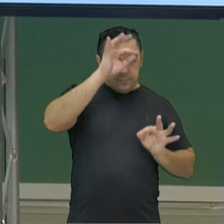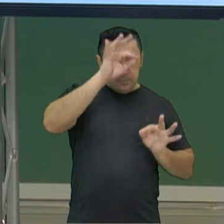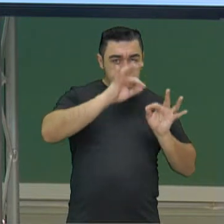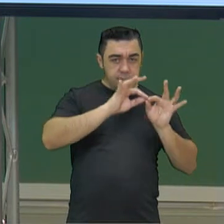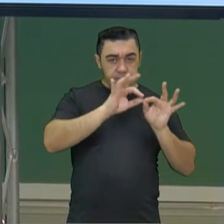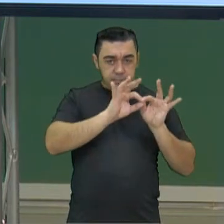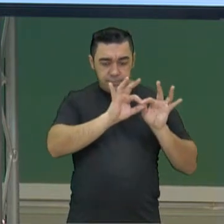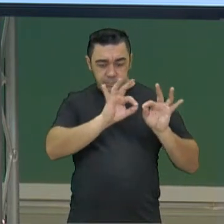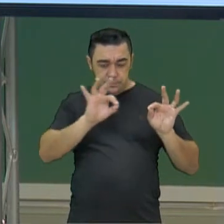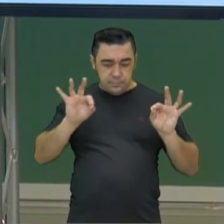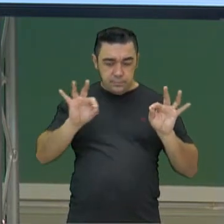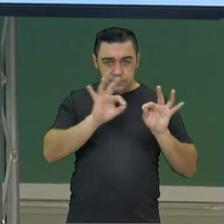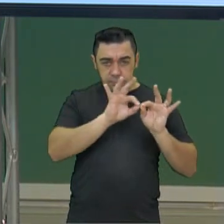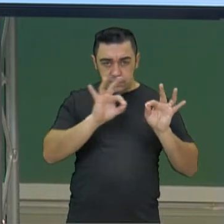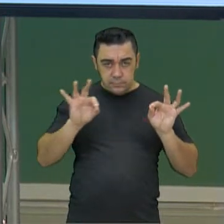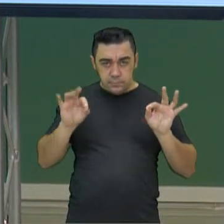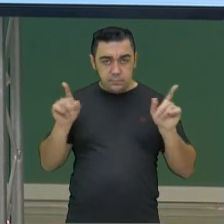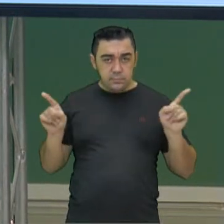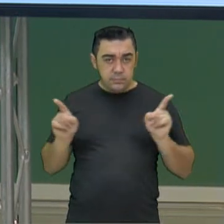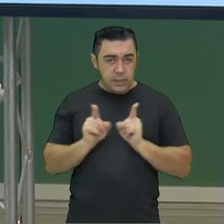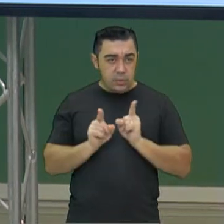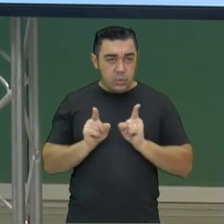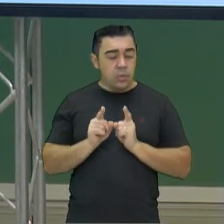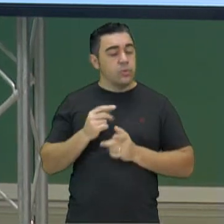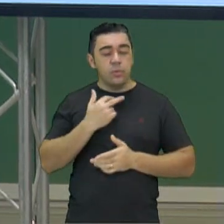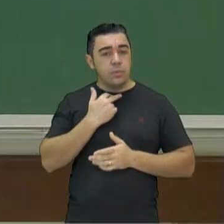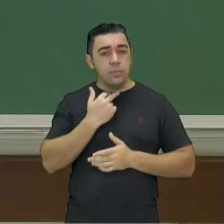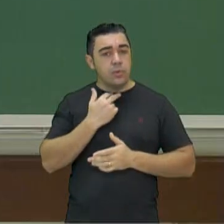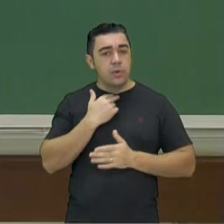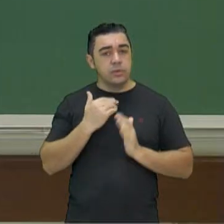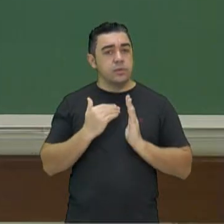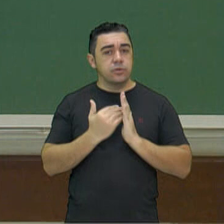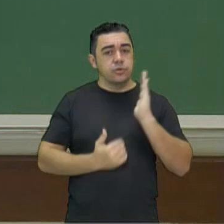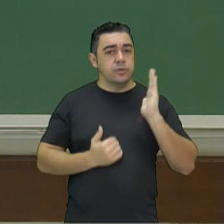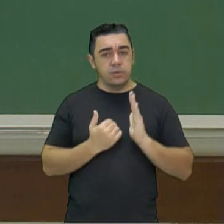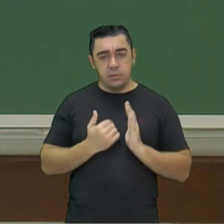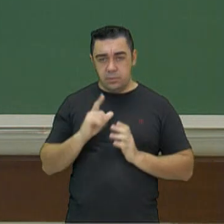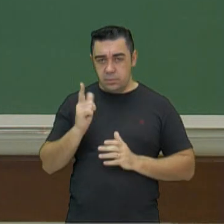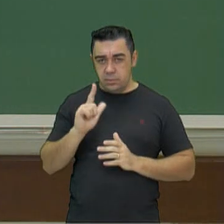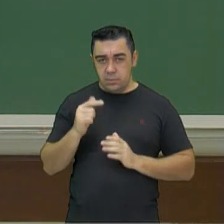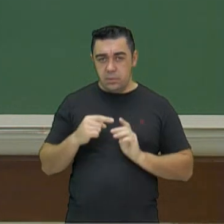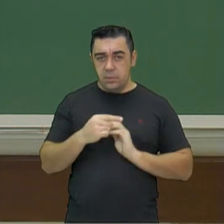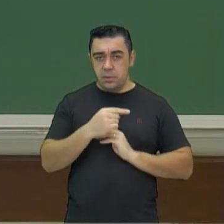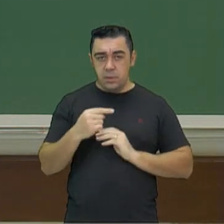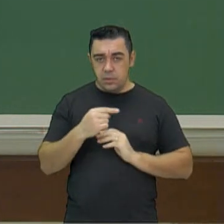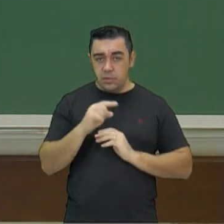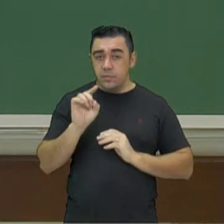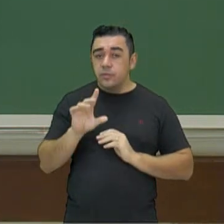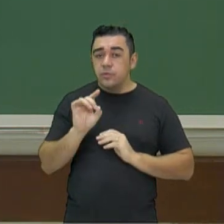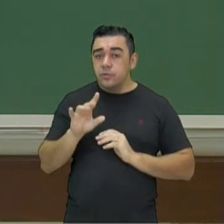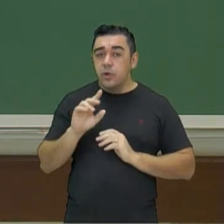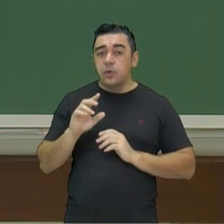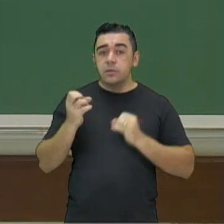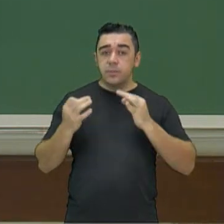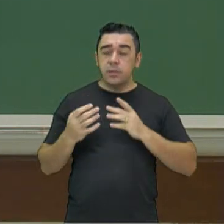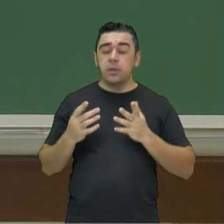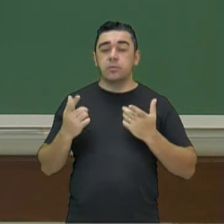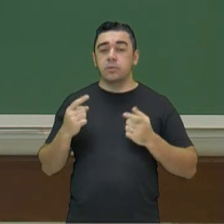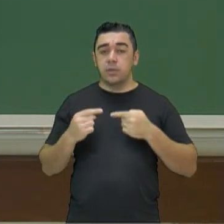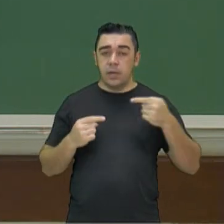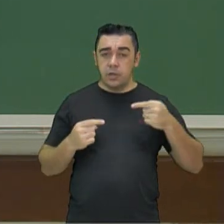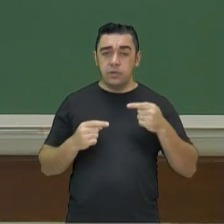Então, distância, não temos valores negativos. Quando a gente fala em valor negativo, a gente está só indicando o sentido,